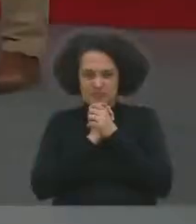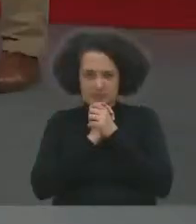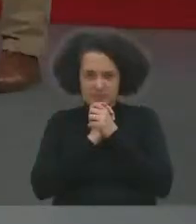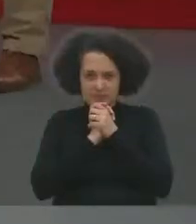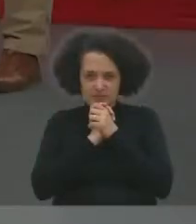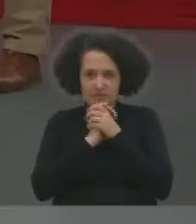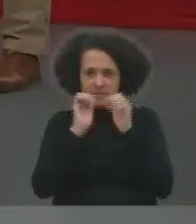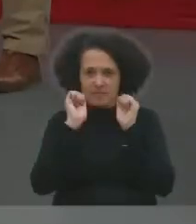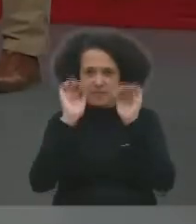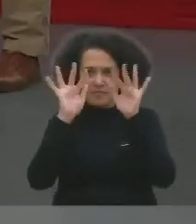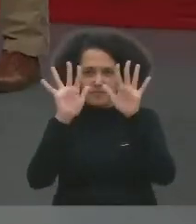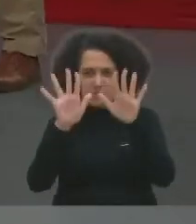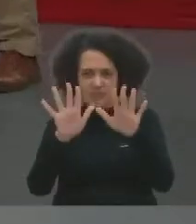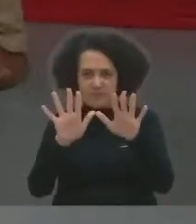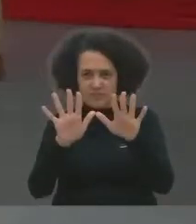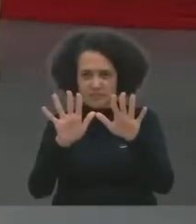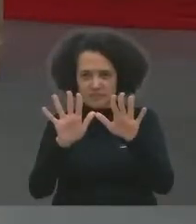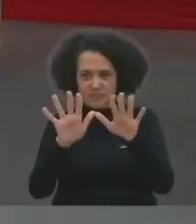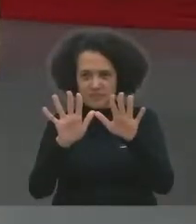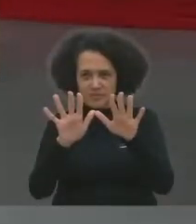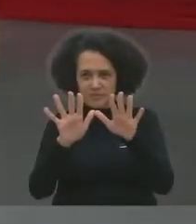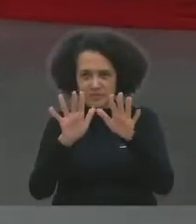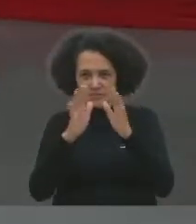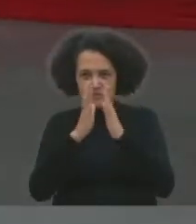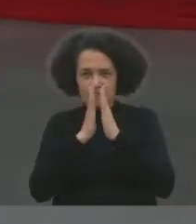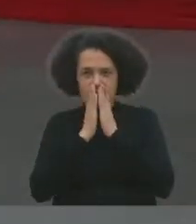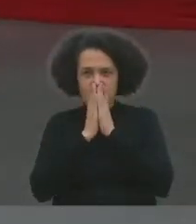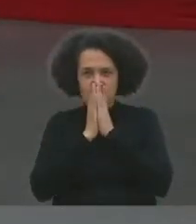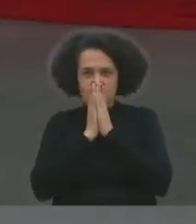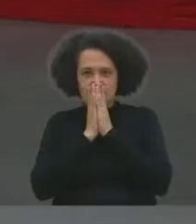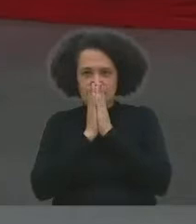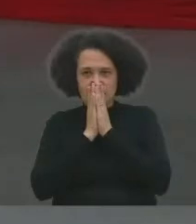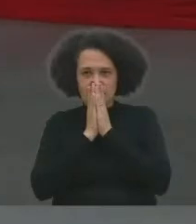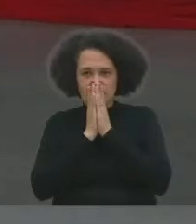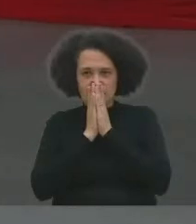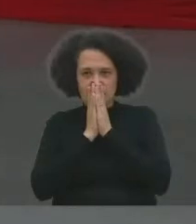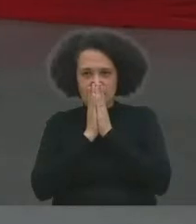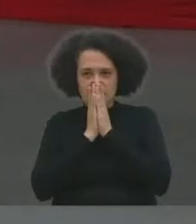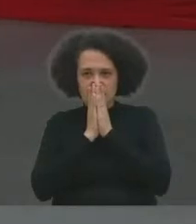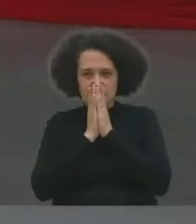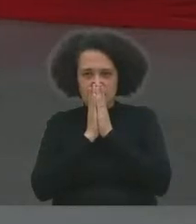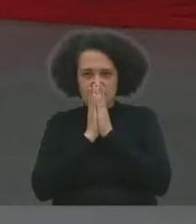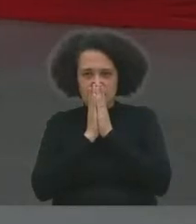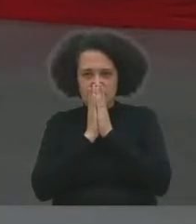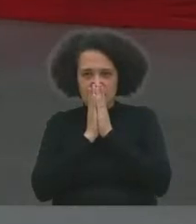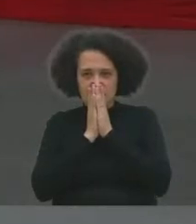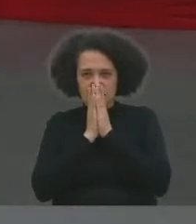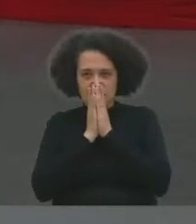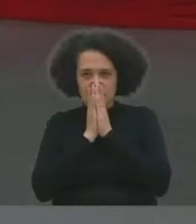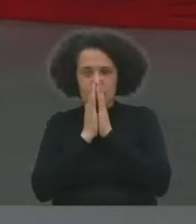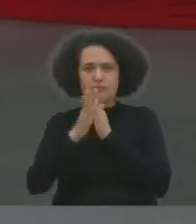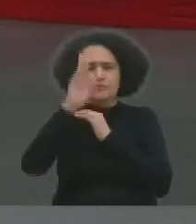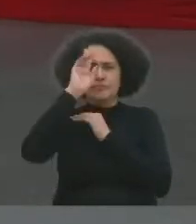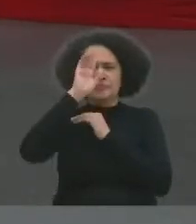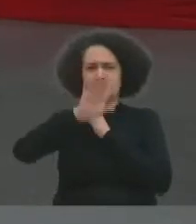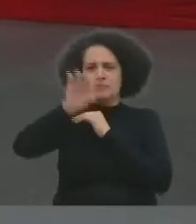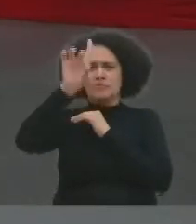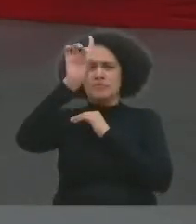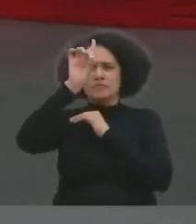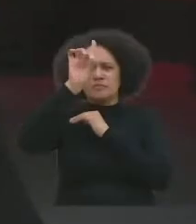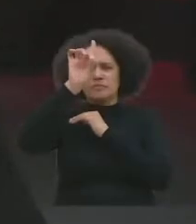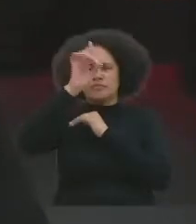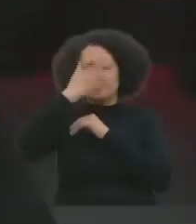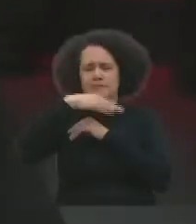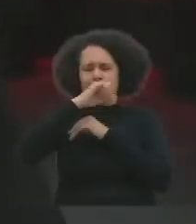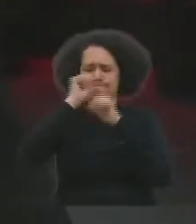Uma bênção para que essa pregação seja aquilo que precisamos. Senhor Deus, Pai Todo-Poderoso, pela